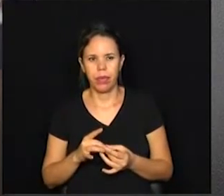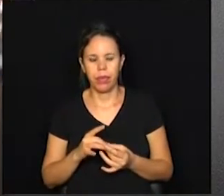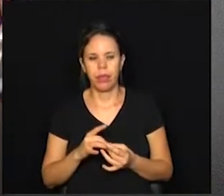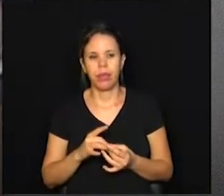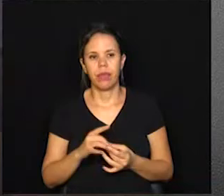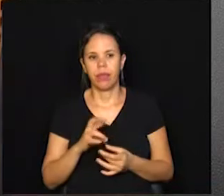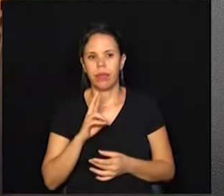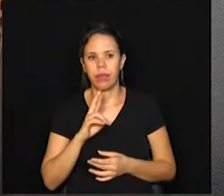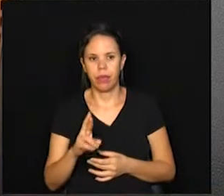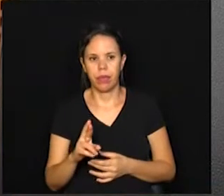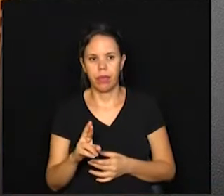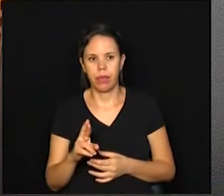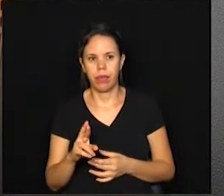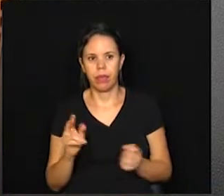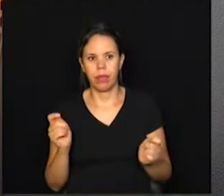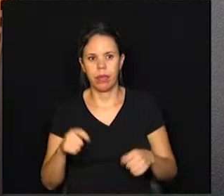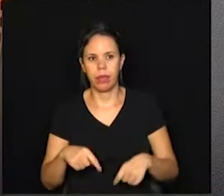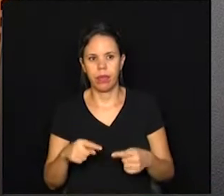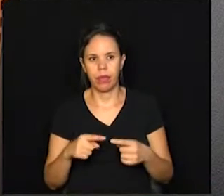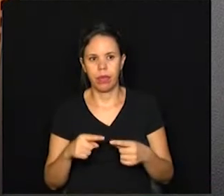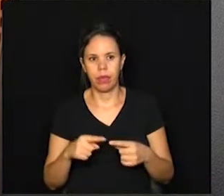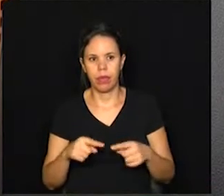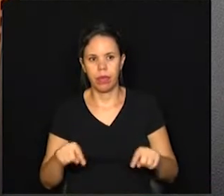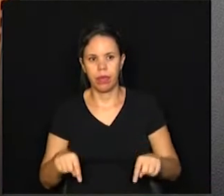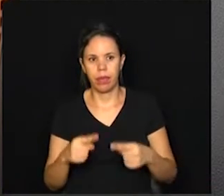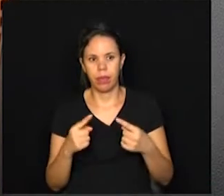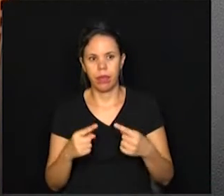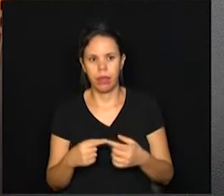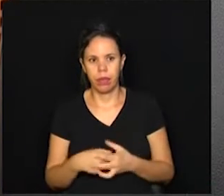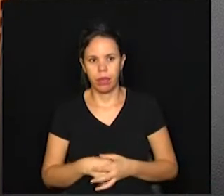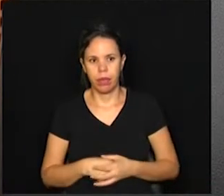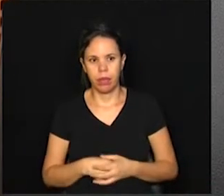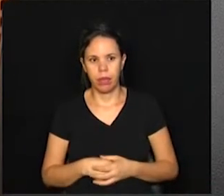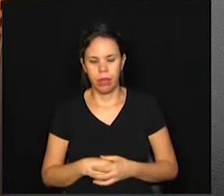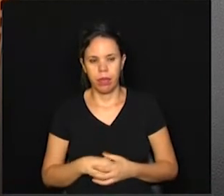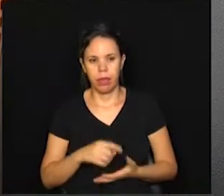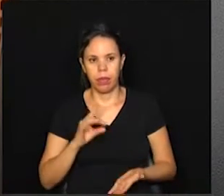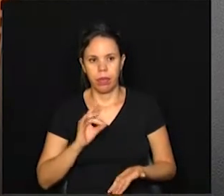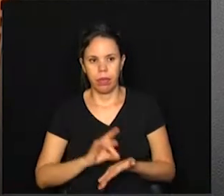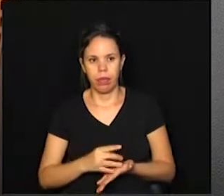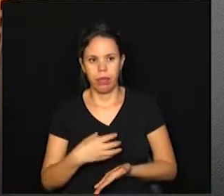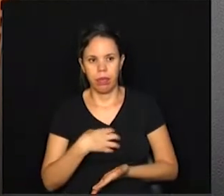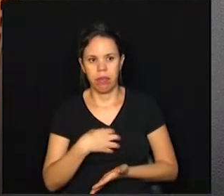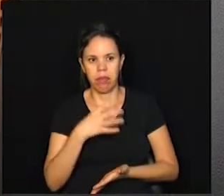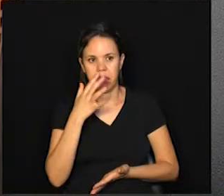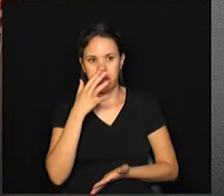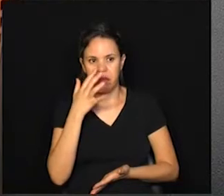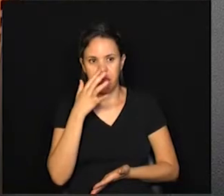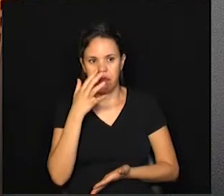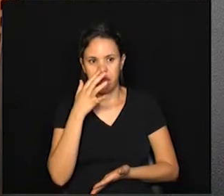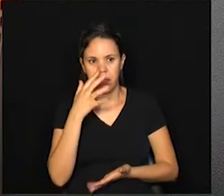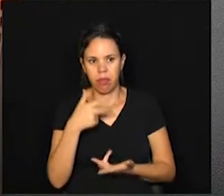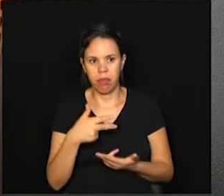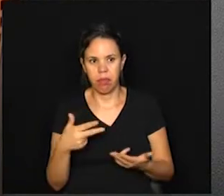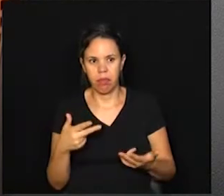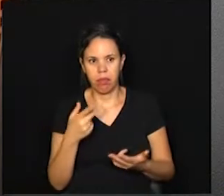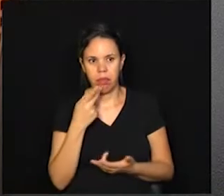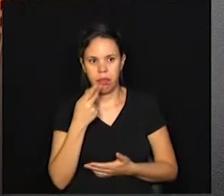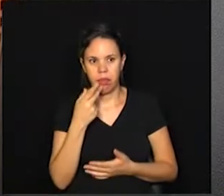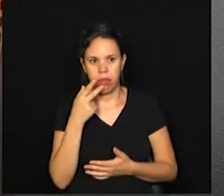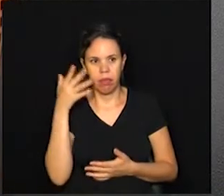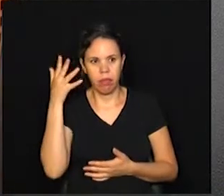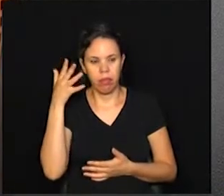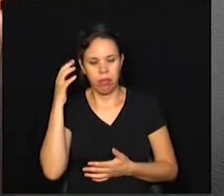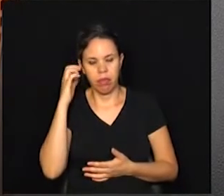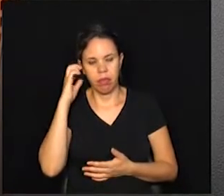uma resposta apropriada. É um desafio. Eu realmente fiquei aqui admirado com a